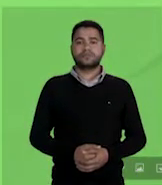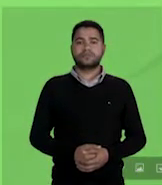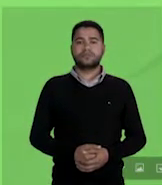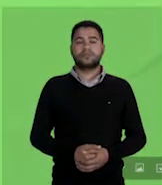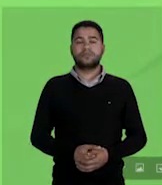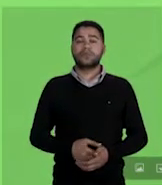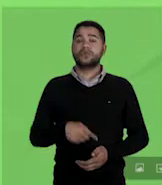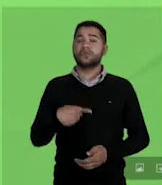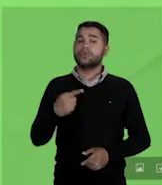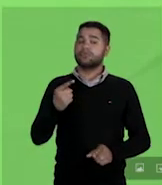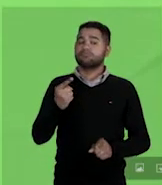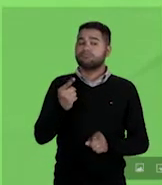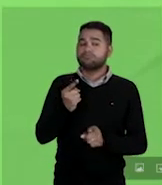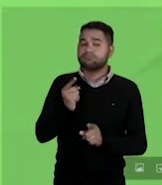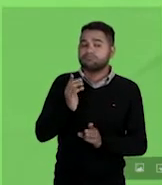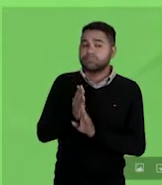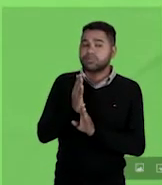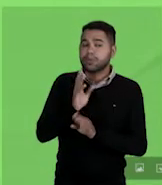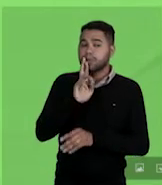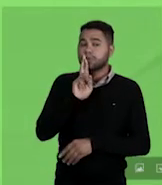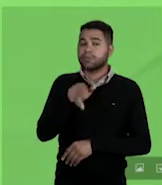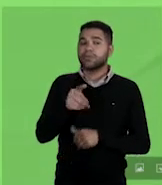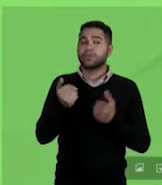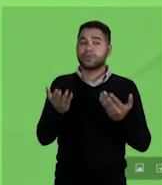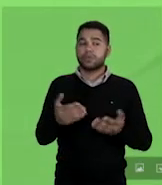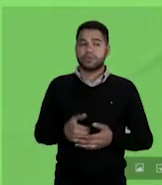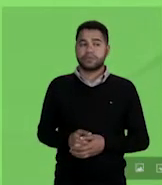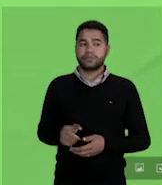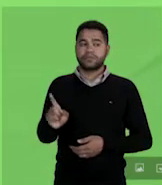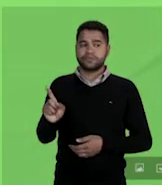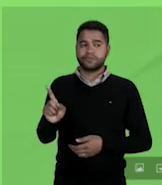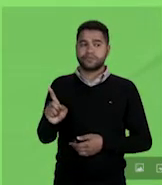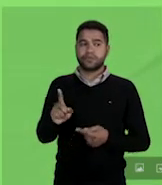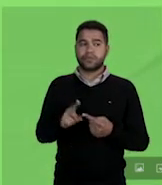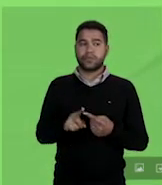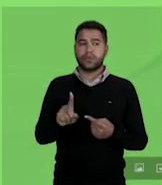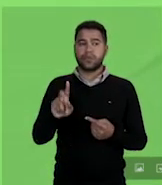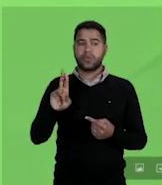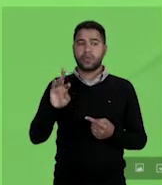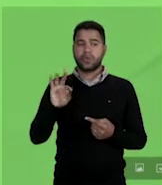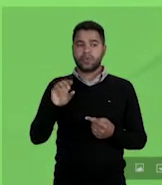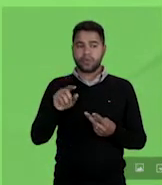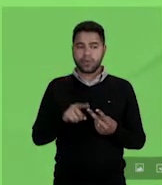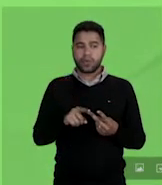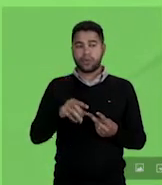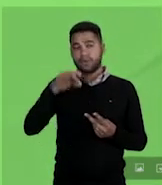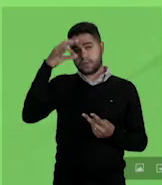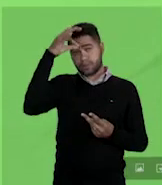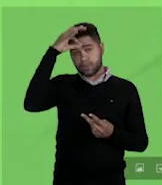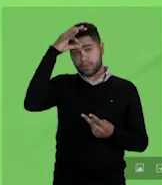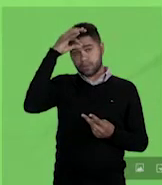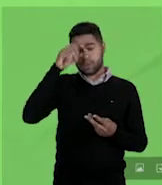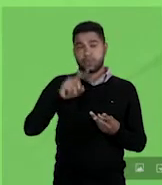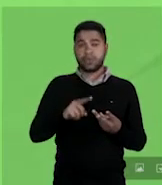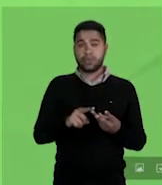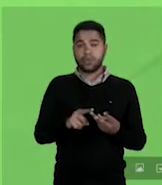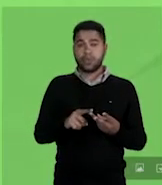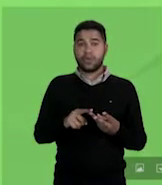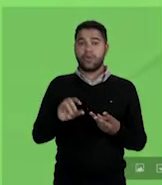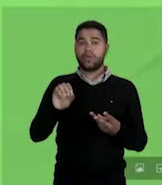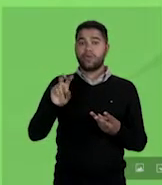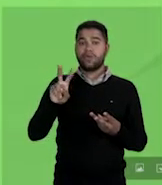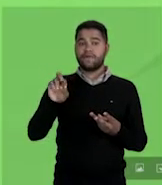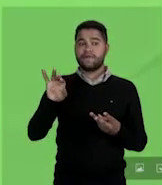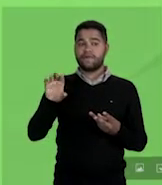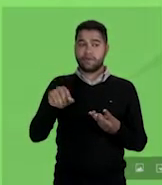Então, vamos descobrir aqui qual é a nossa resposta. Então, número 1, útero, 2, vagina, 3,